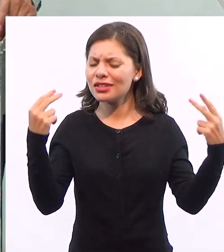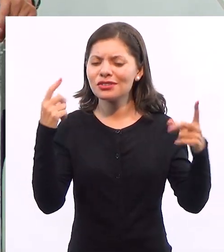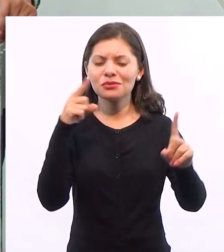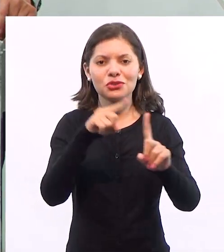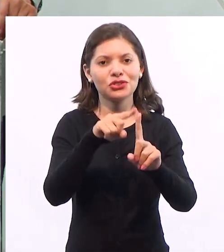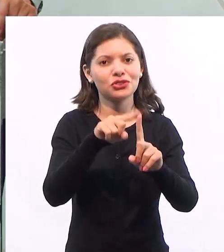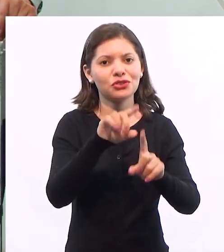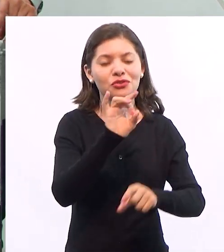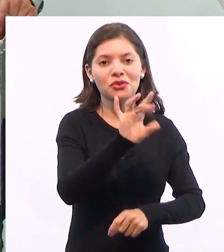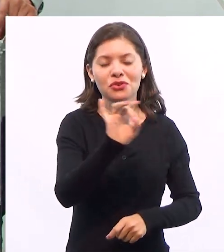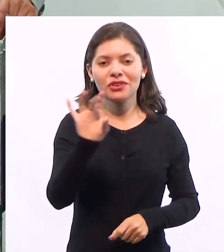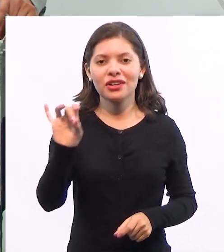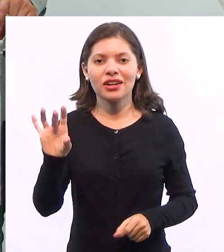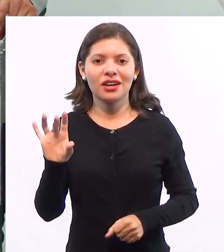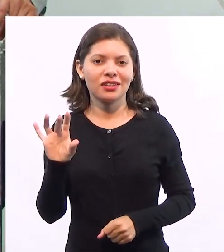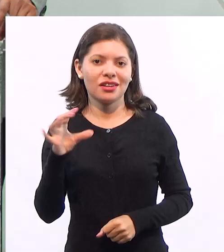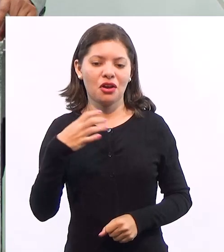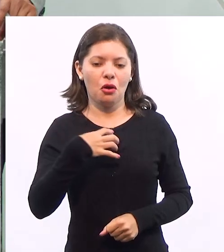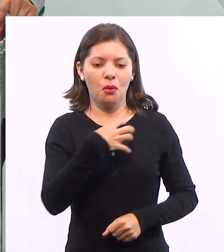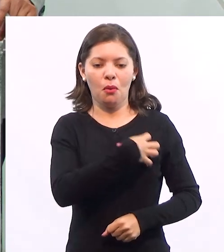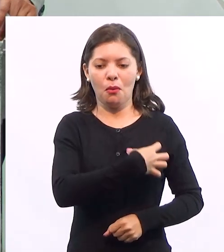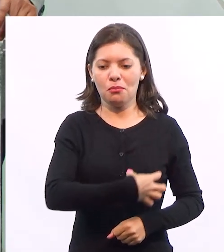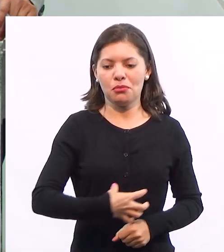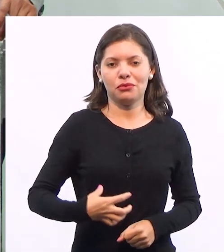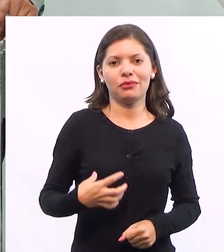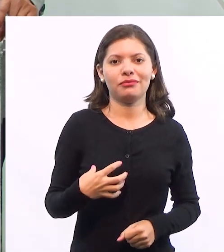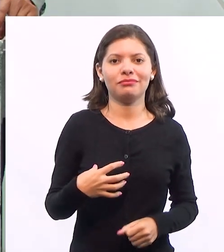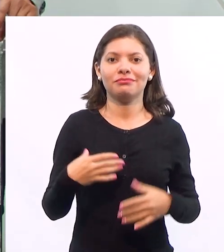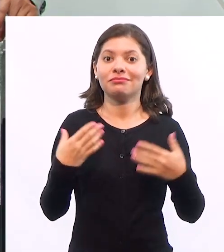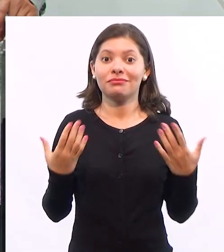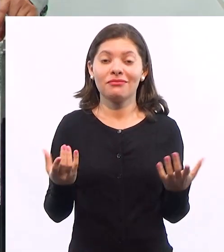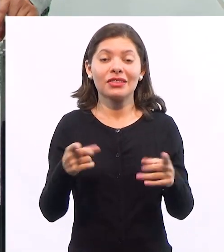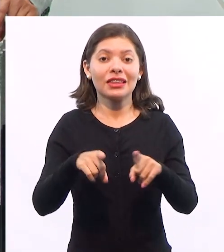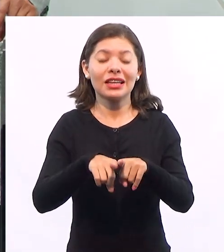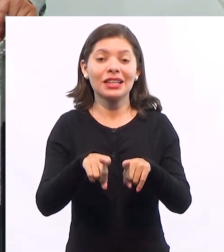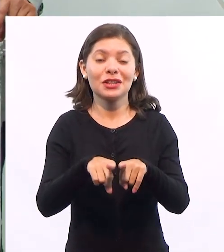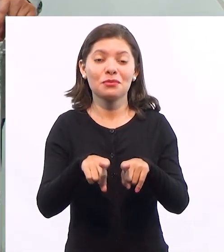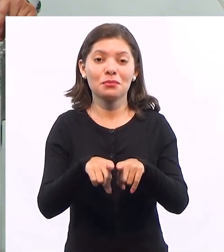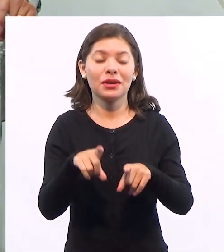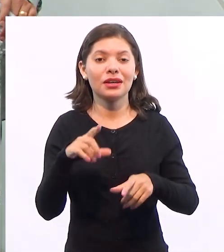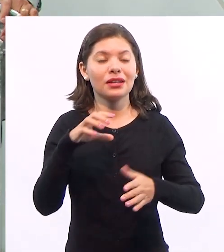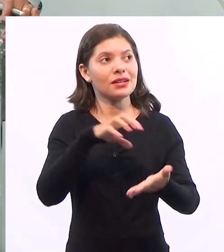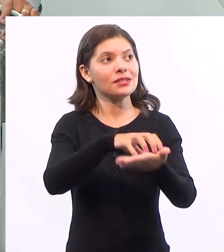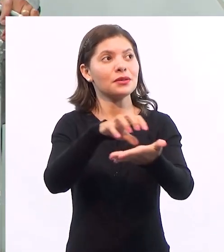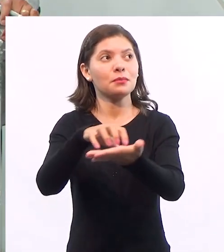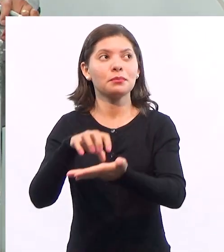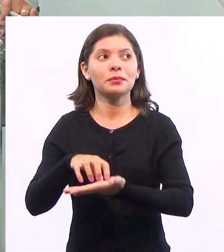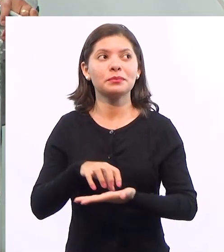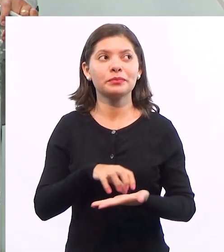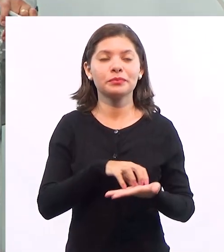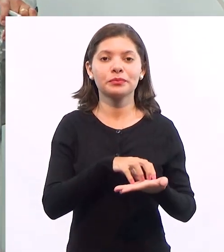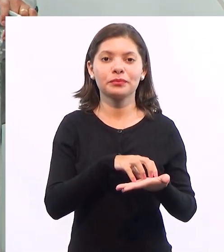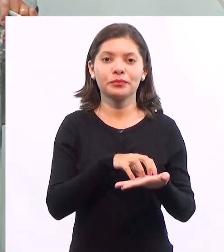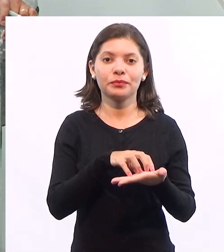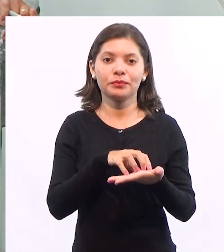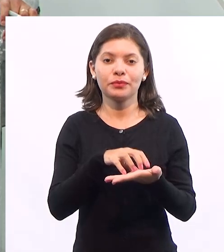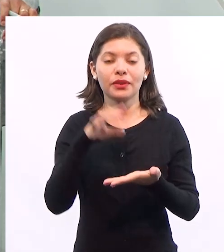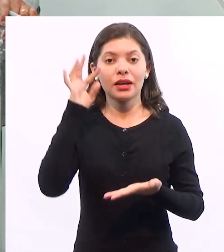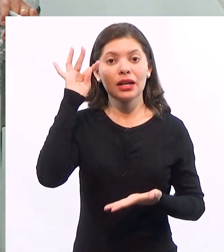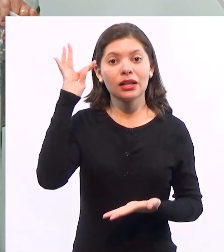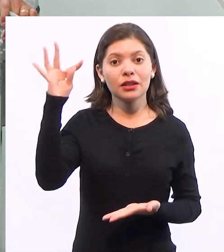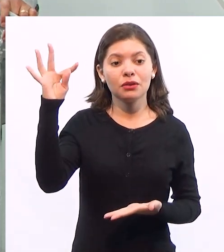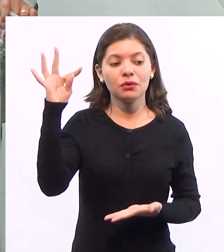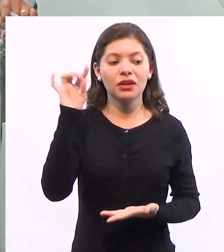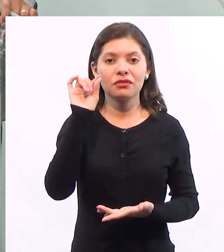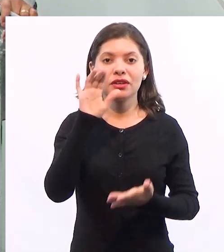funções. Cada órgão, cada membro tem uma função específica. Assim também funciona nas organizações, tá?